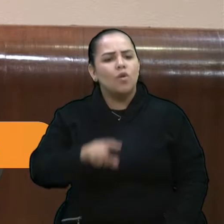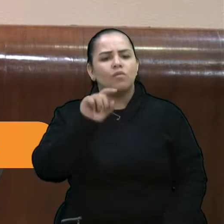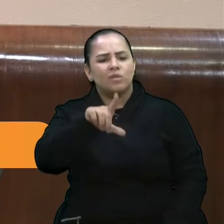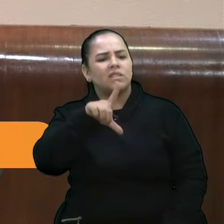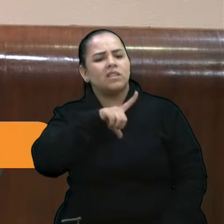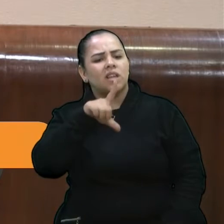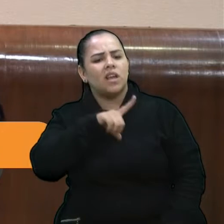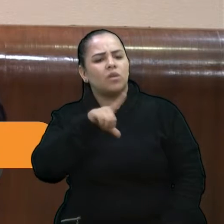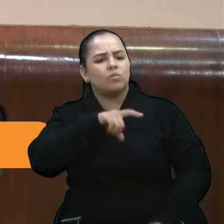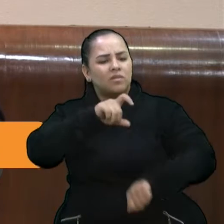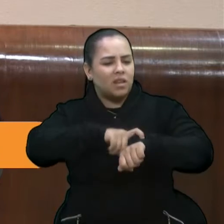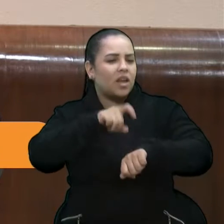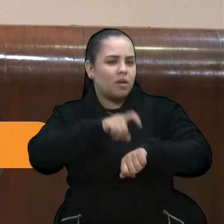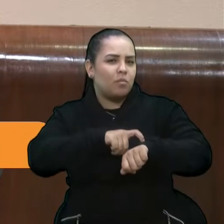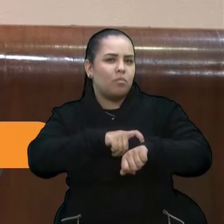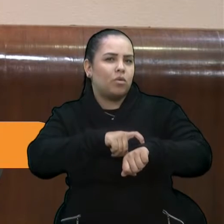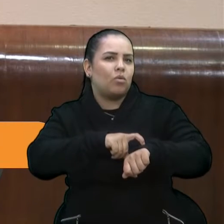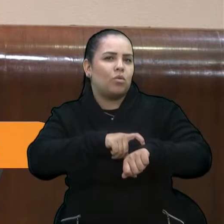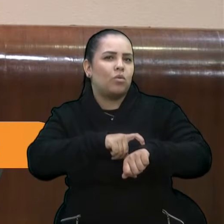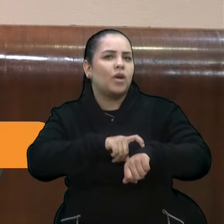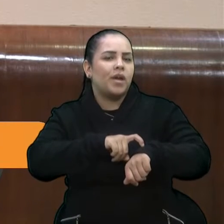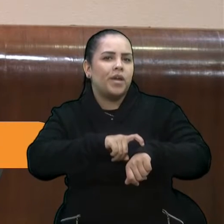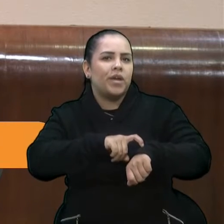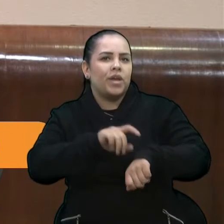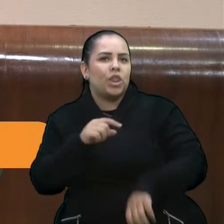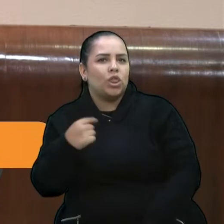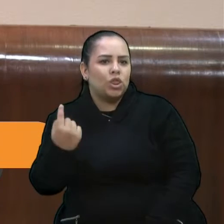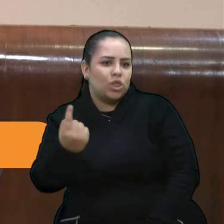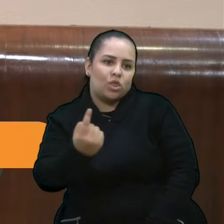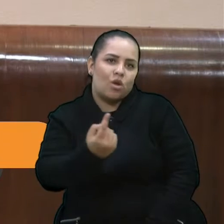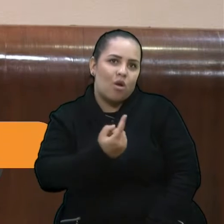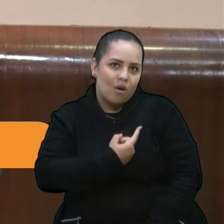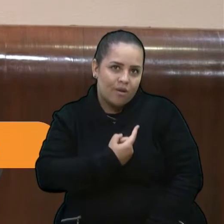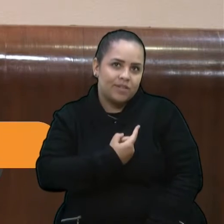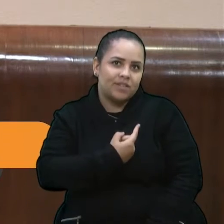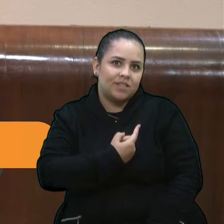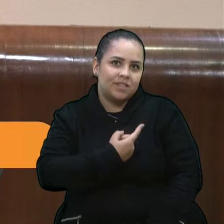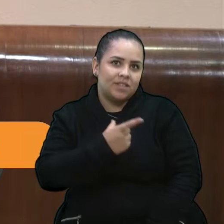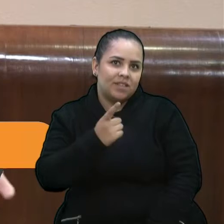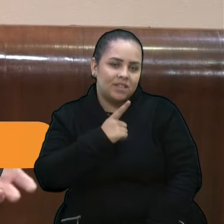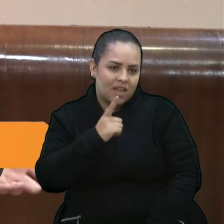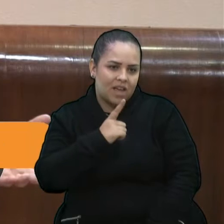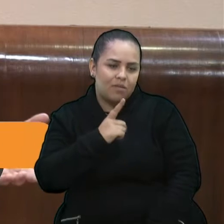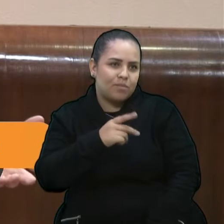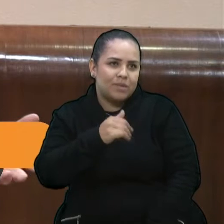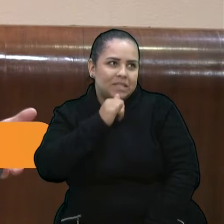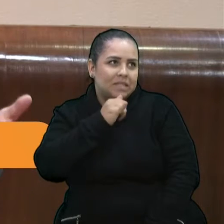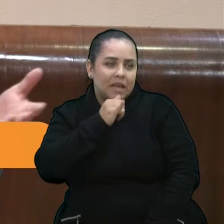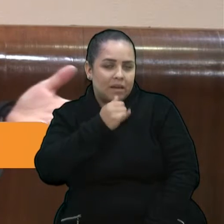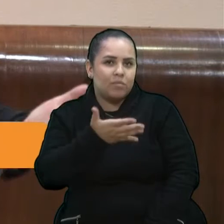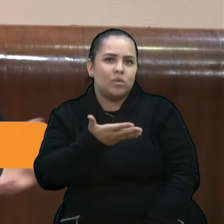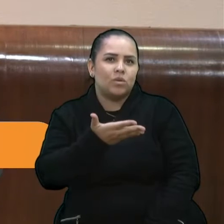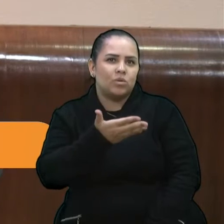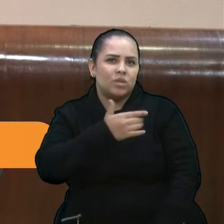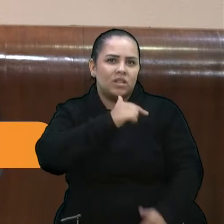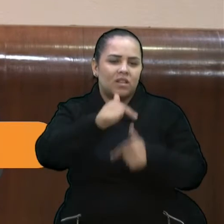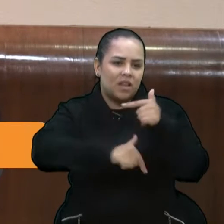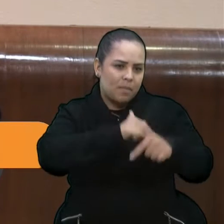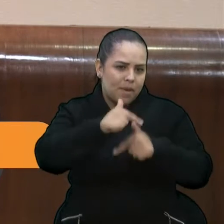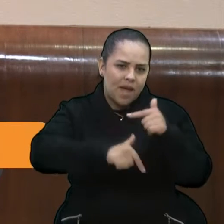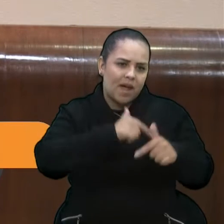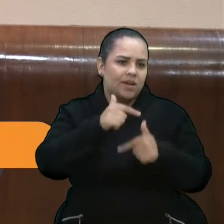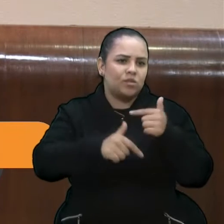e a gente, quando está do lado da realização, por exemplo, dos trabalhos de uma